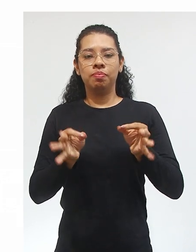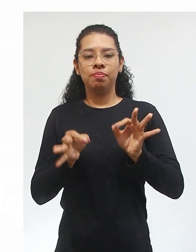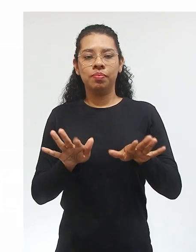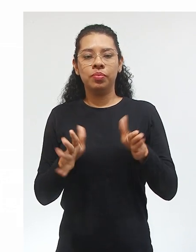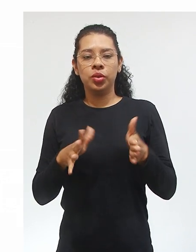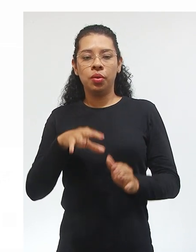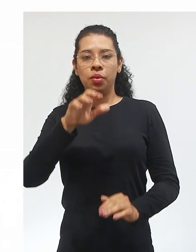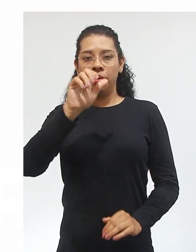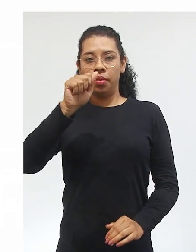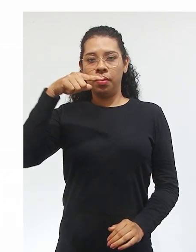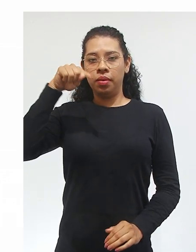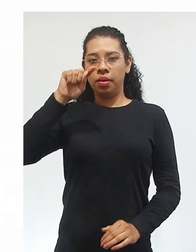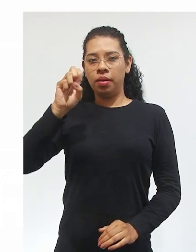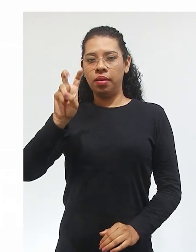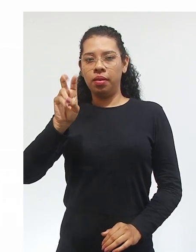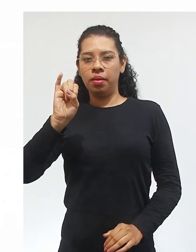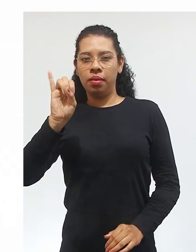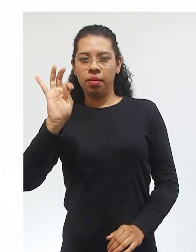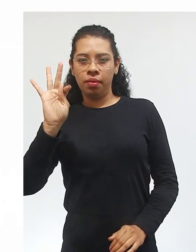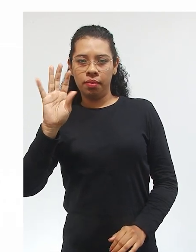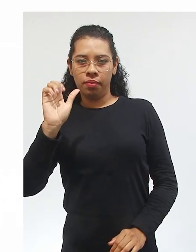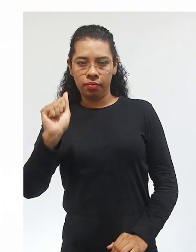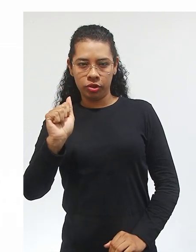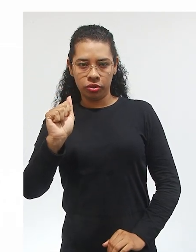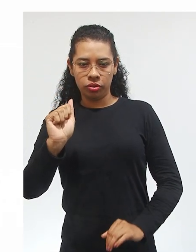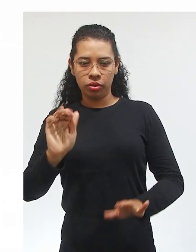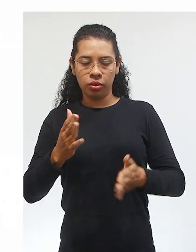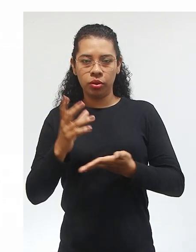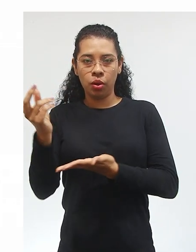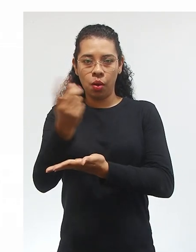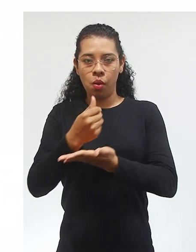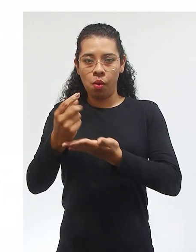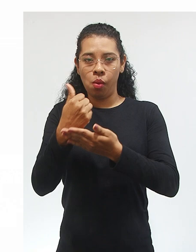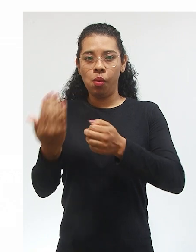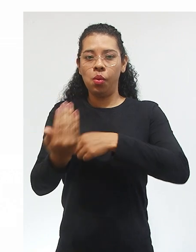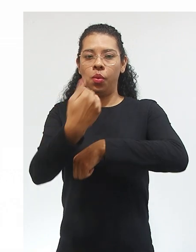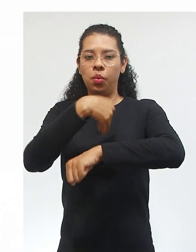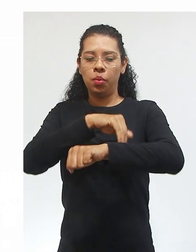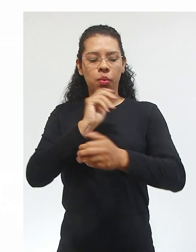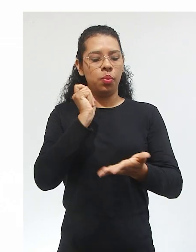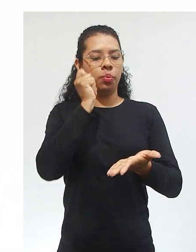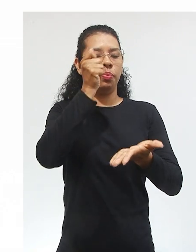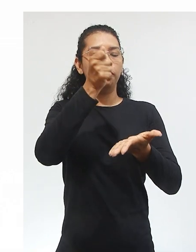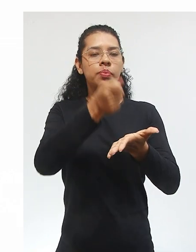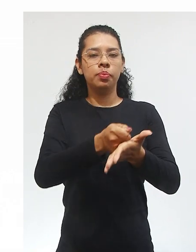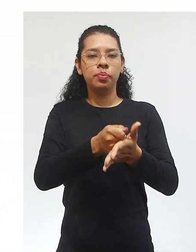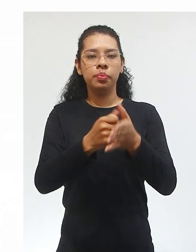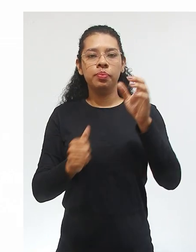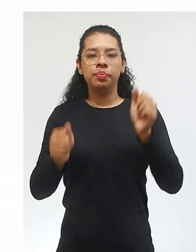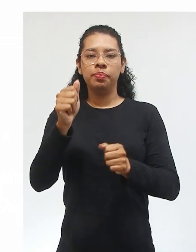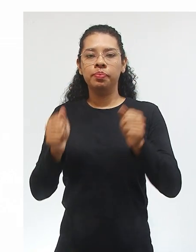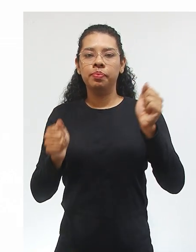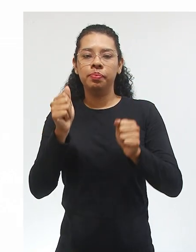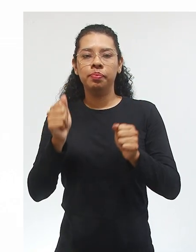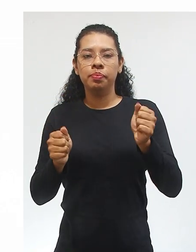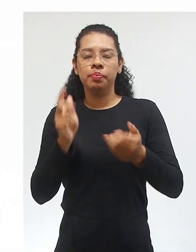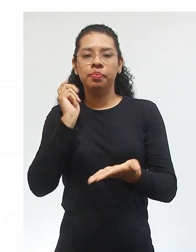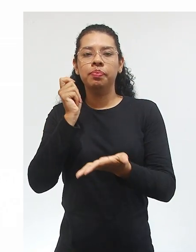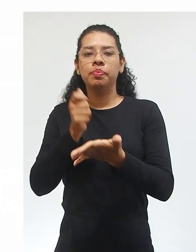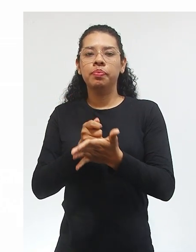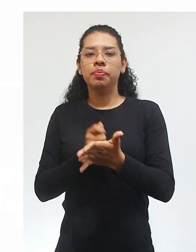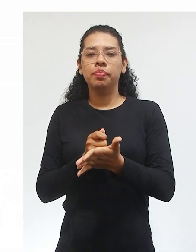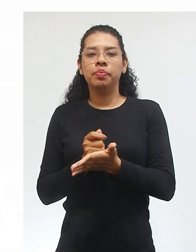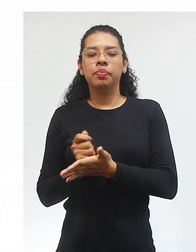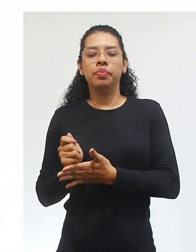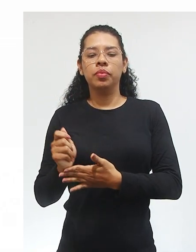vista vai ser conta caixa. Então, se eu estou fazendo aqui uma compra de veículo no valor de 20 mil,